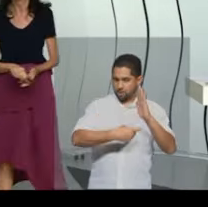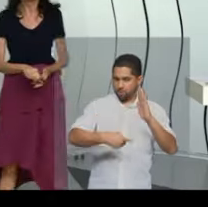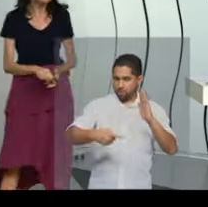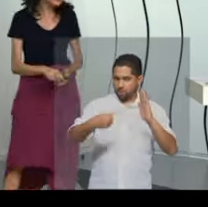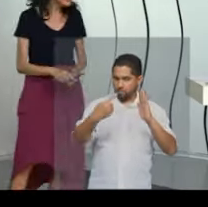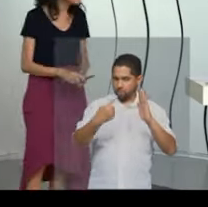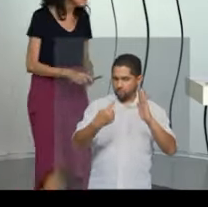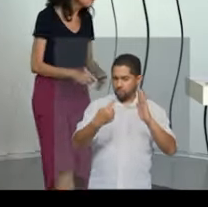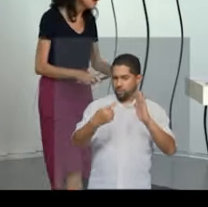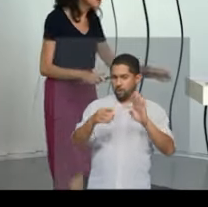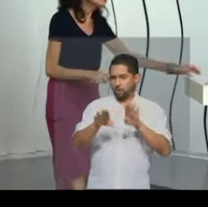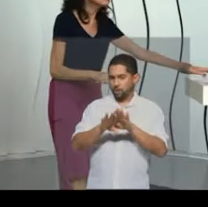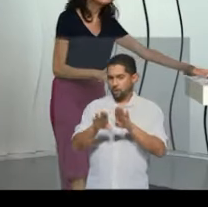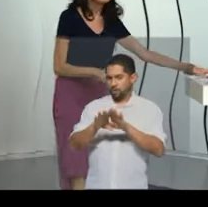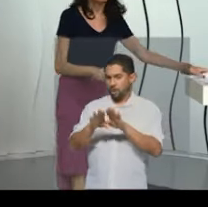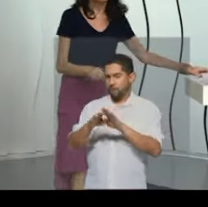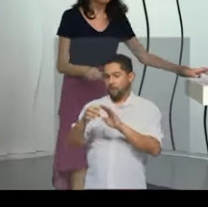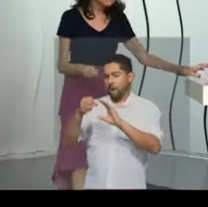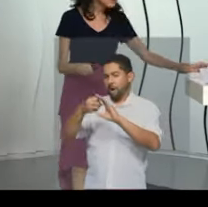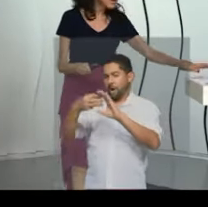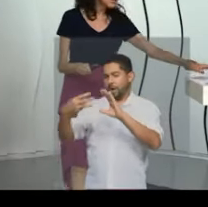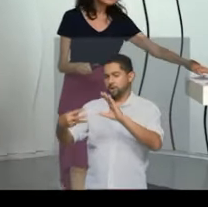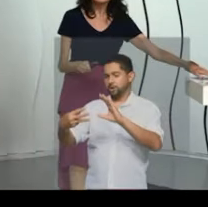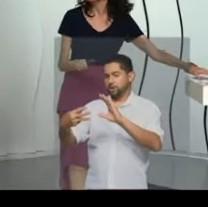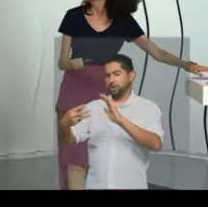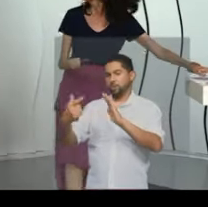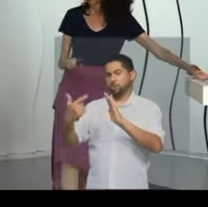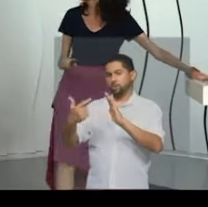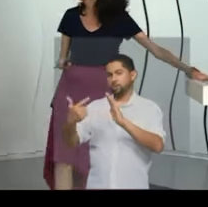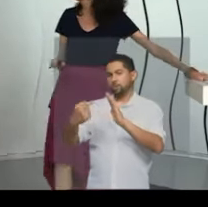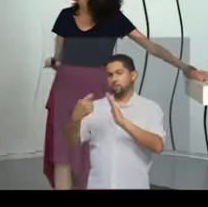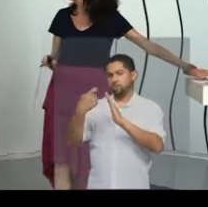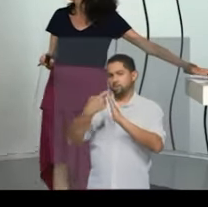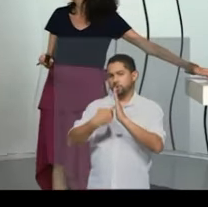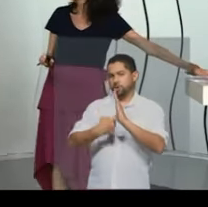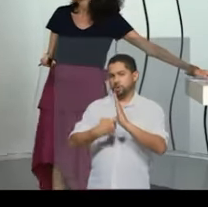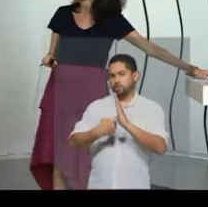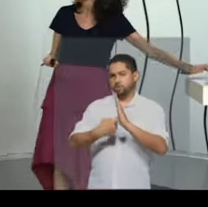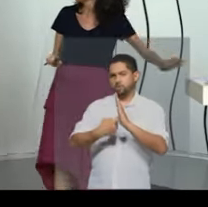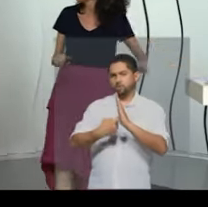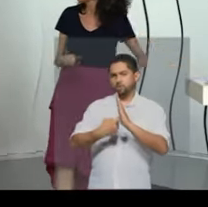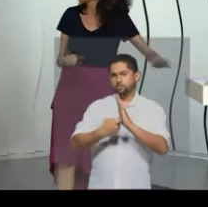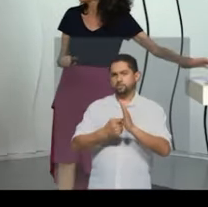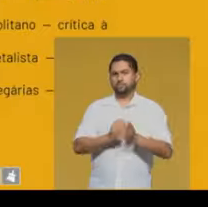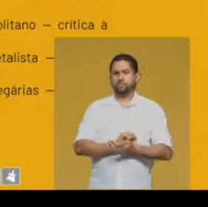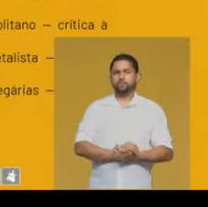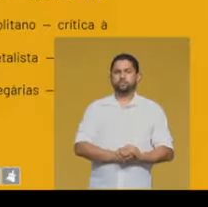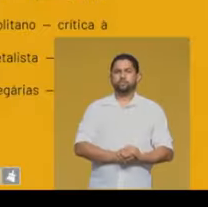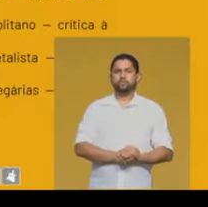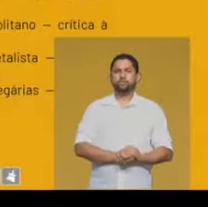citando corretamente uma característica de